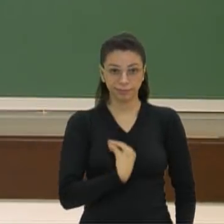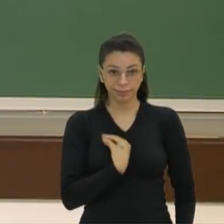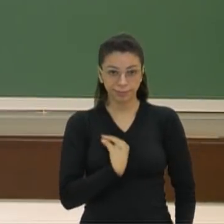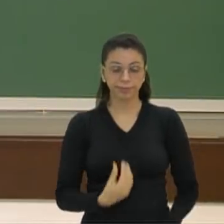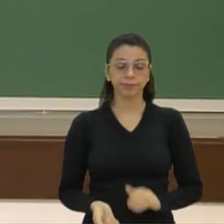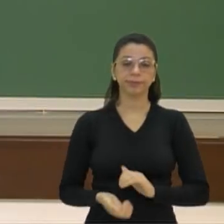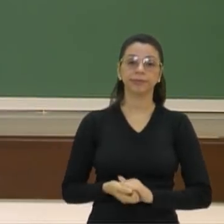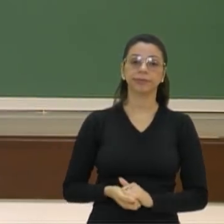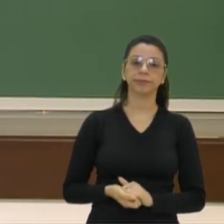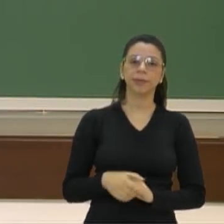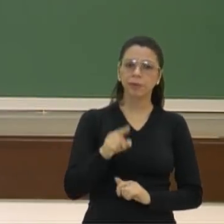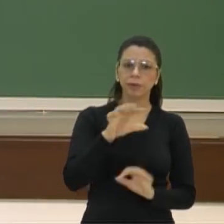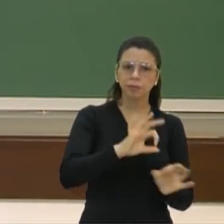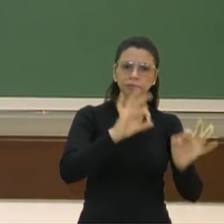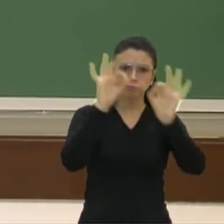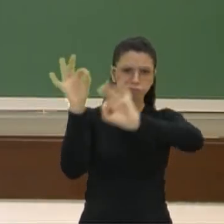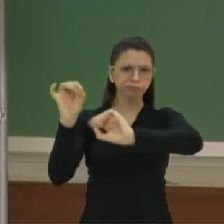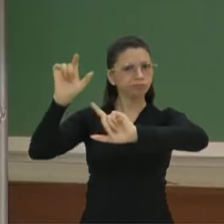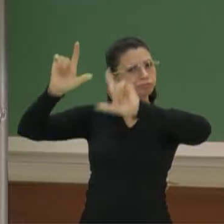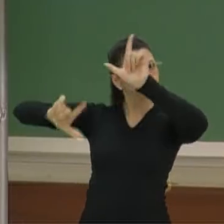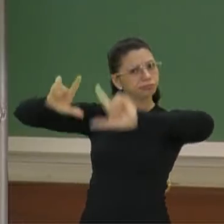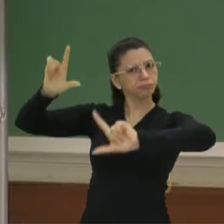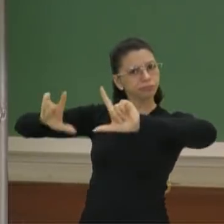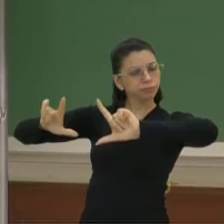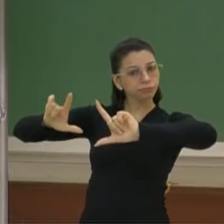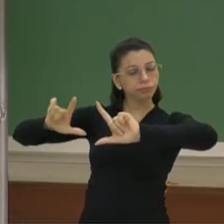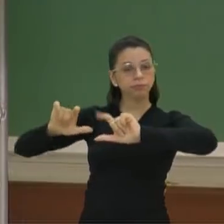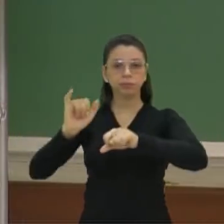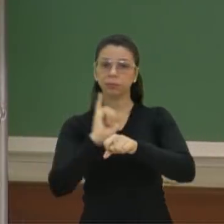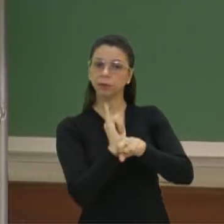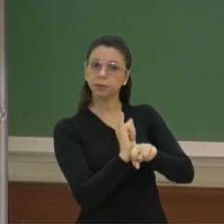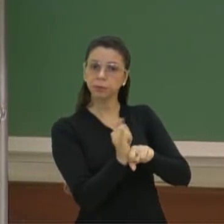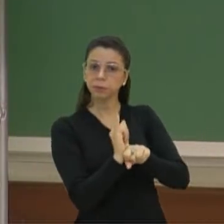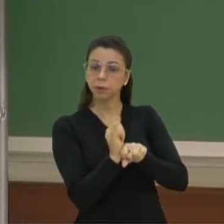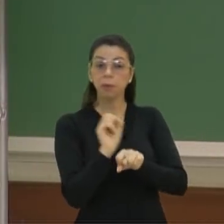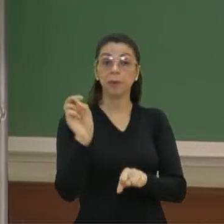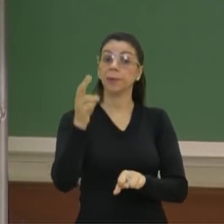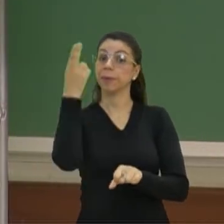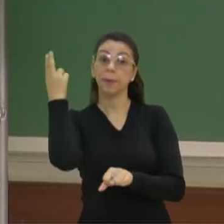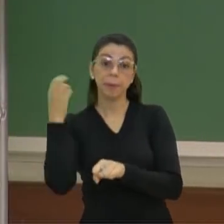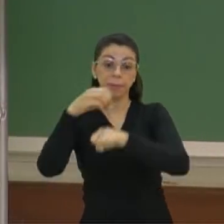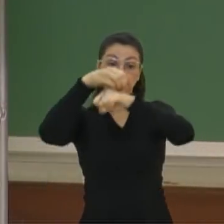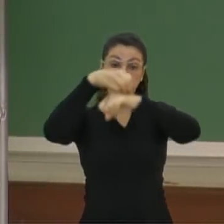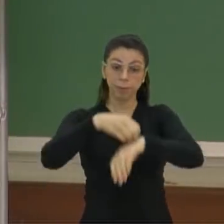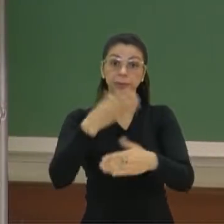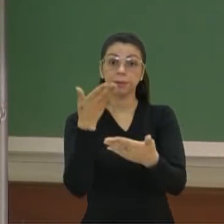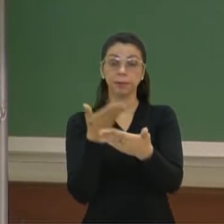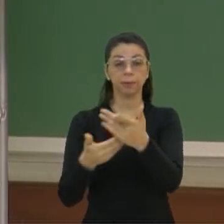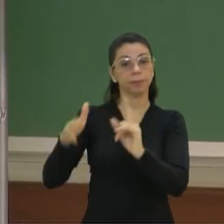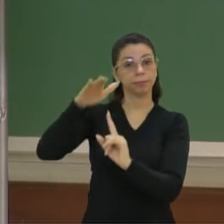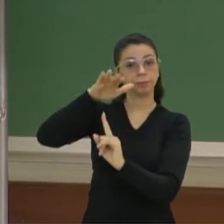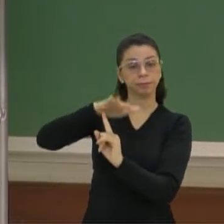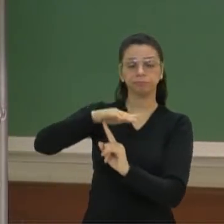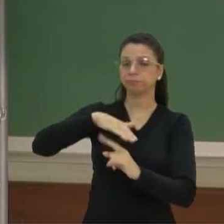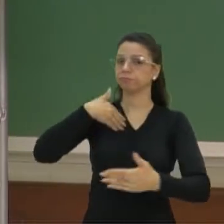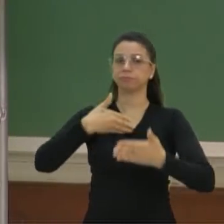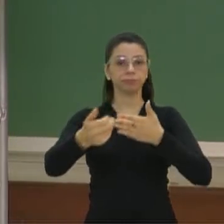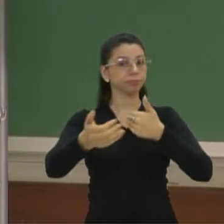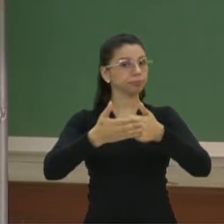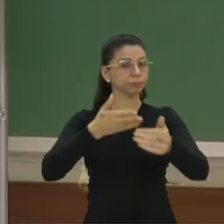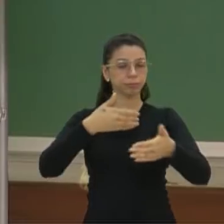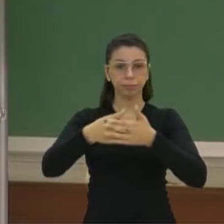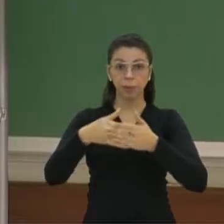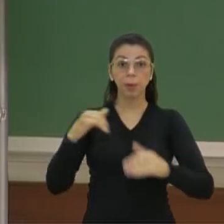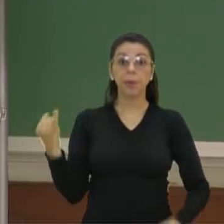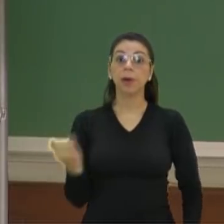Está assistindo as aulas por onde? Pelo canal de televisão, pelo YouTube ou pelo aplicativo Aula Paraná? Não importa por onde. O importante é que